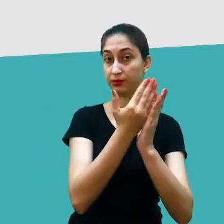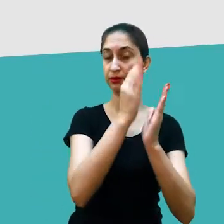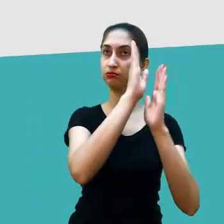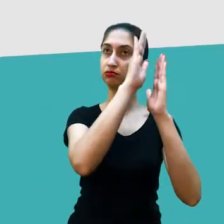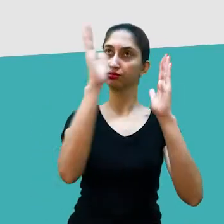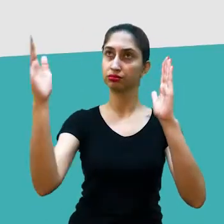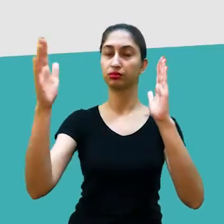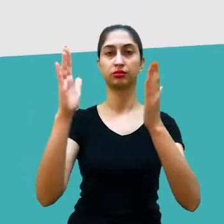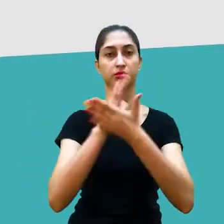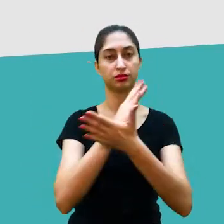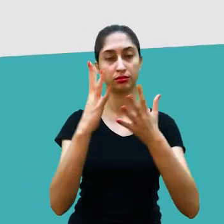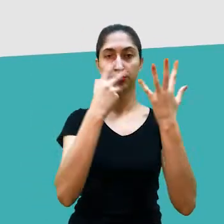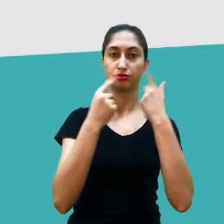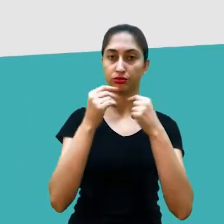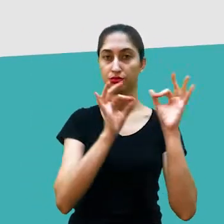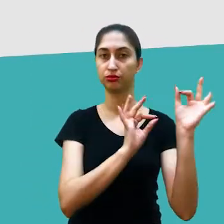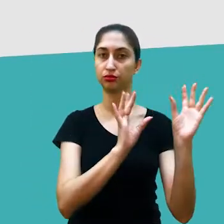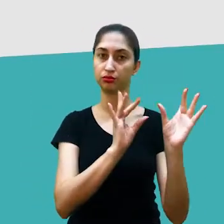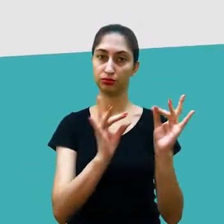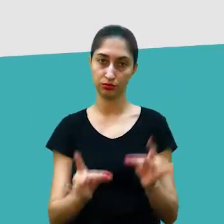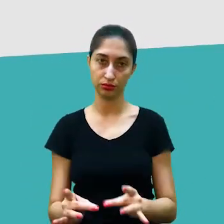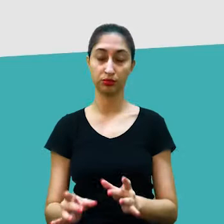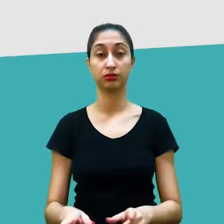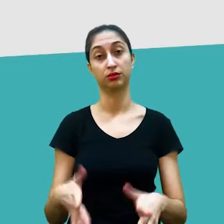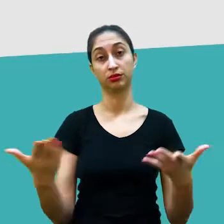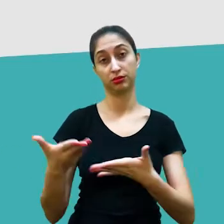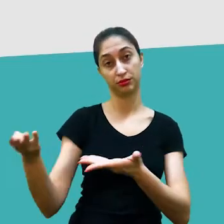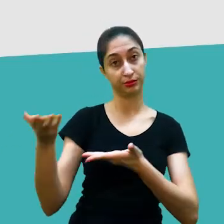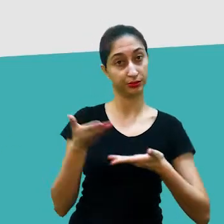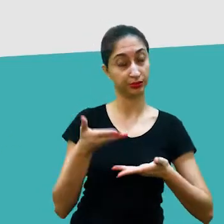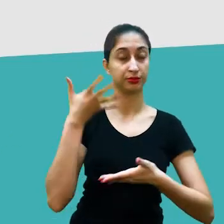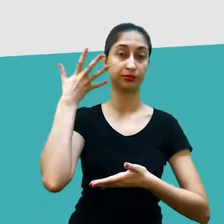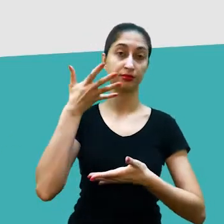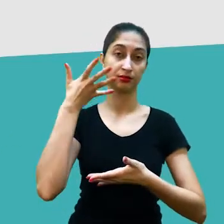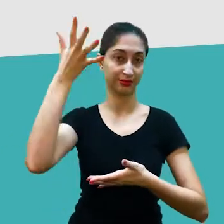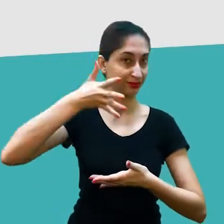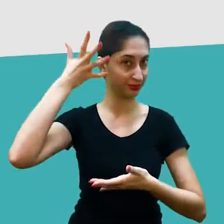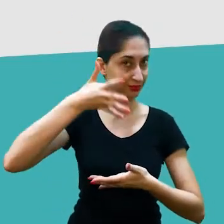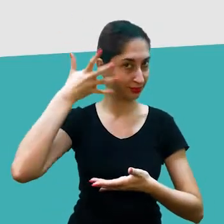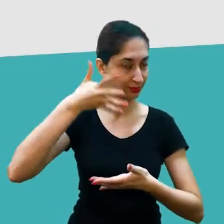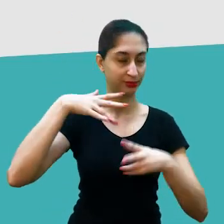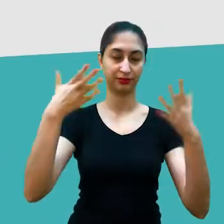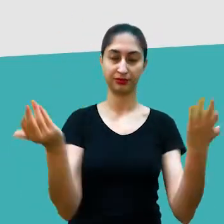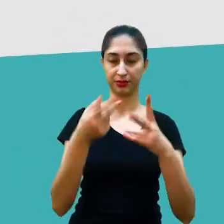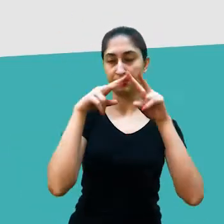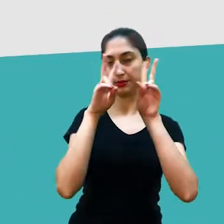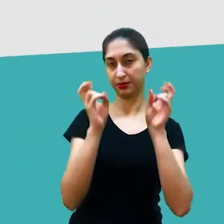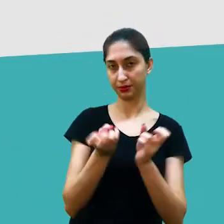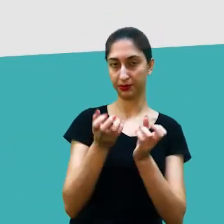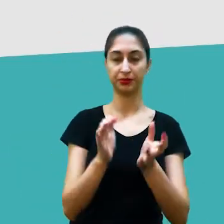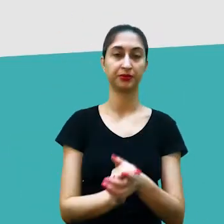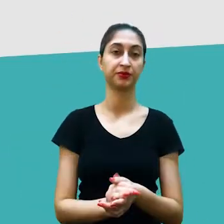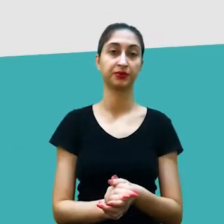livros, alguns enfeites. E eu estou aqui hoje convidando para falar sobre o tema do nosso